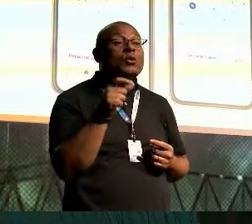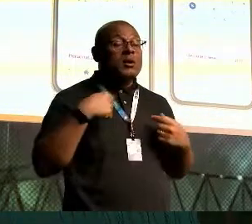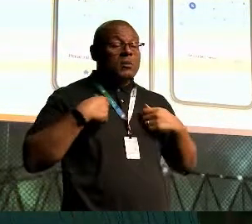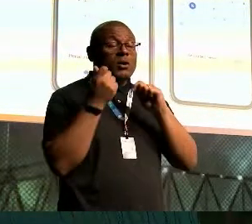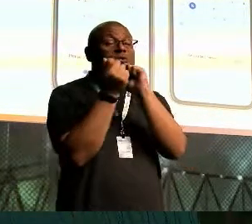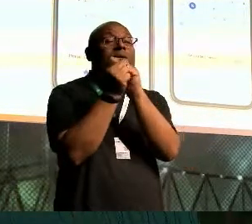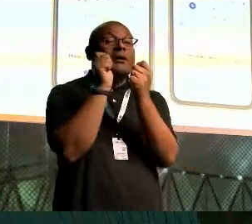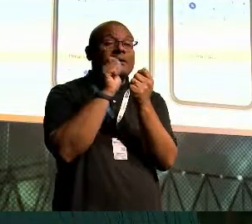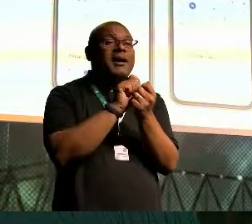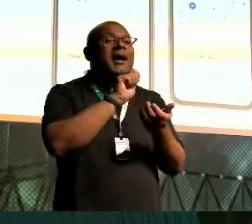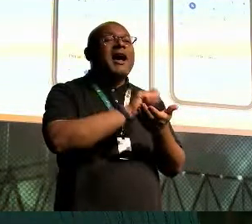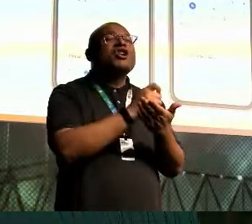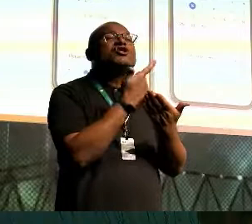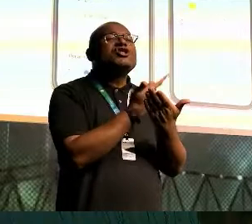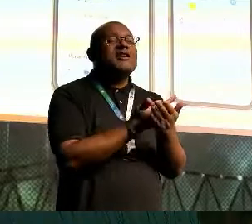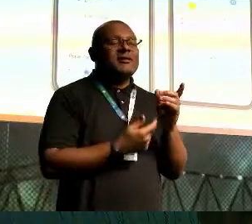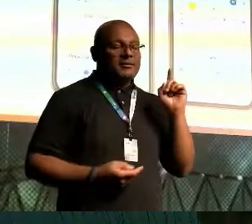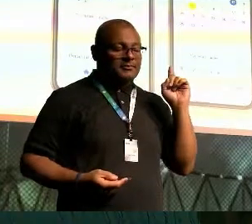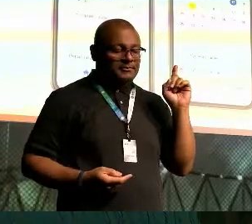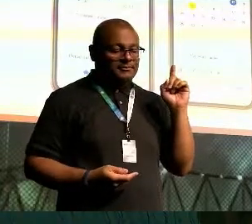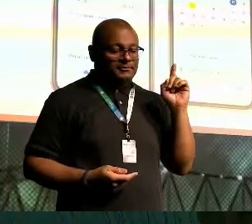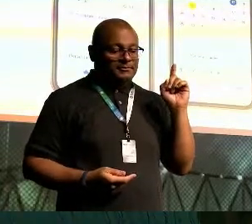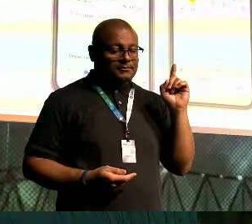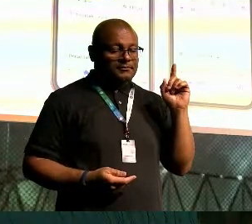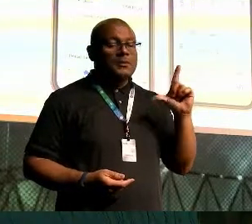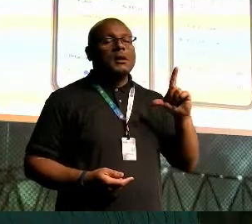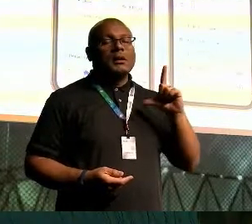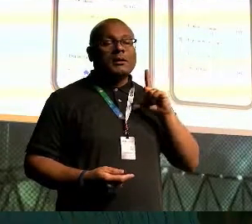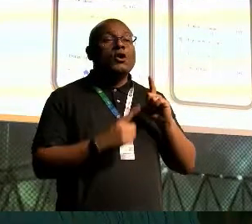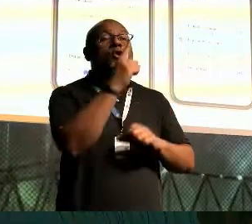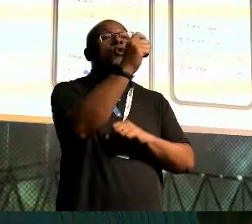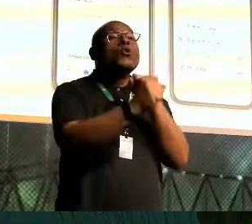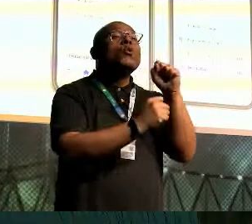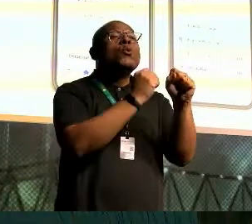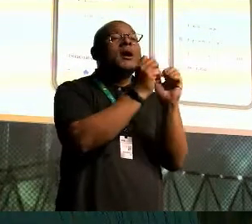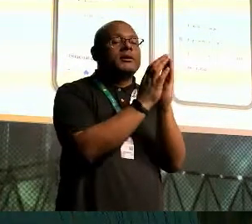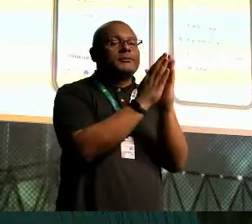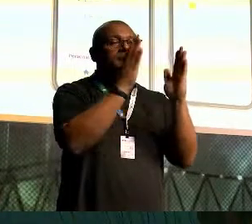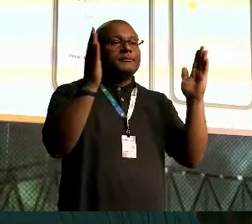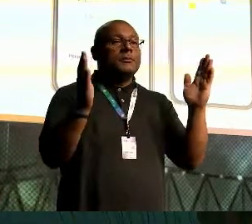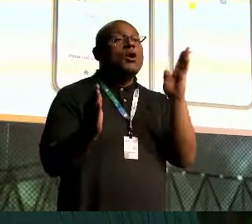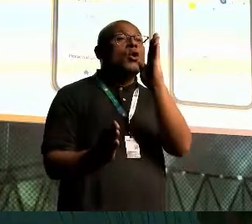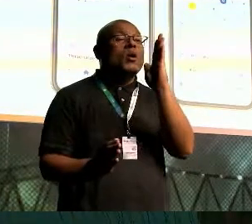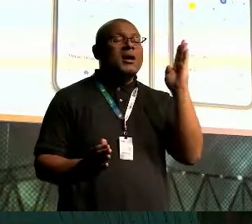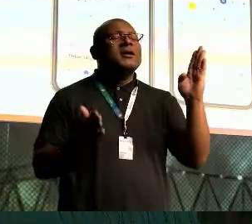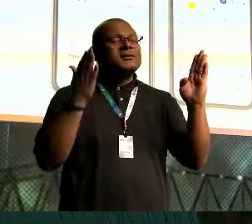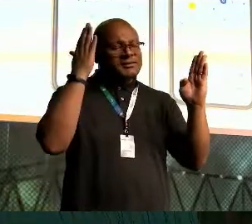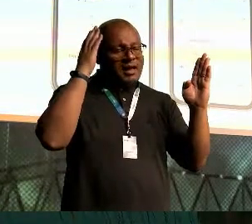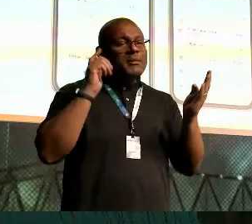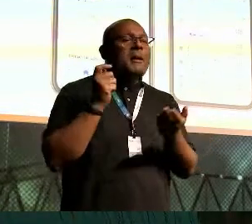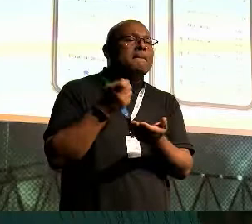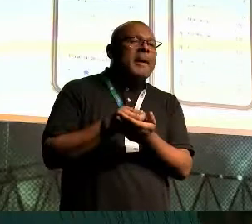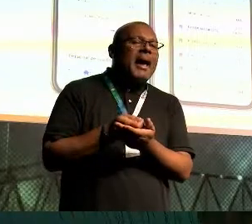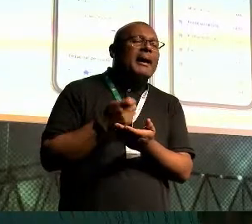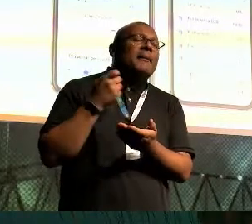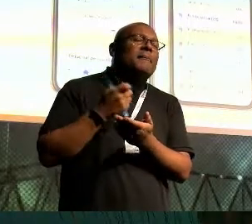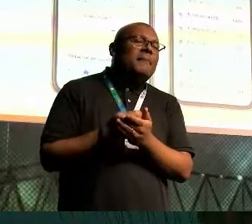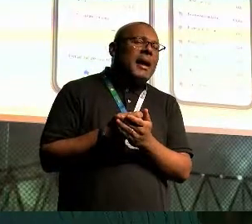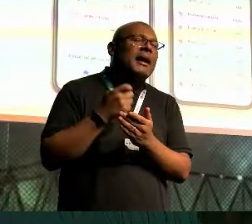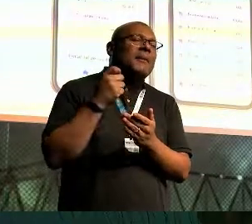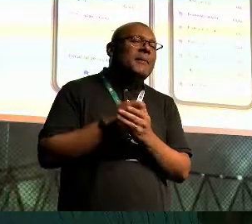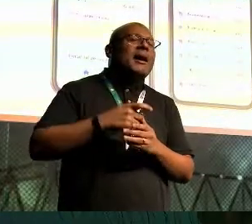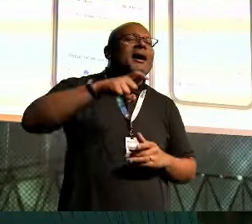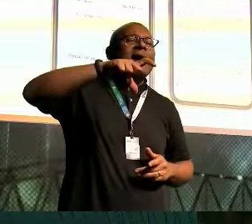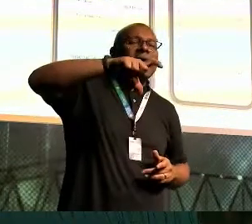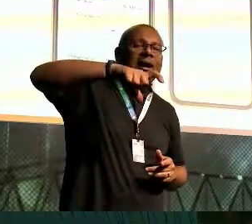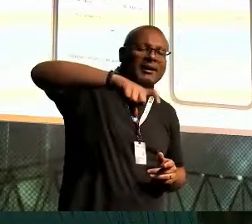Aqui é a agenda. E aí, por exemplo, aqui a gente já tem ali a anuidade. Então, o Banco do Brasil sabe que ele paga uma anuidade de cartão